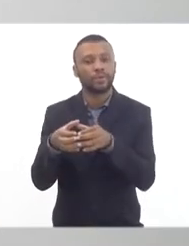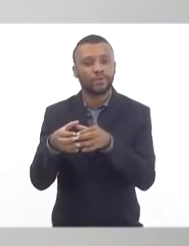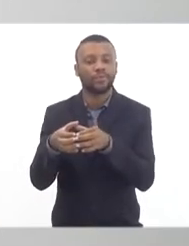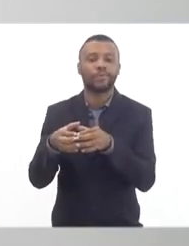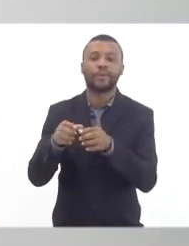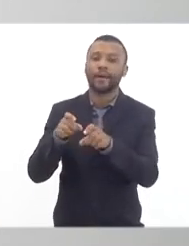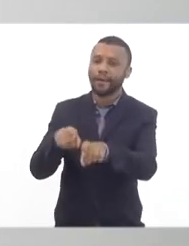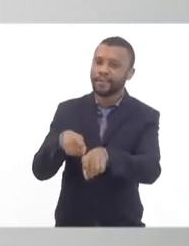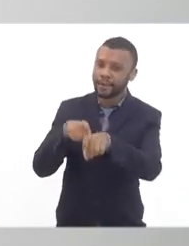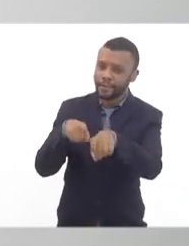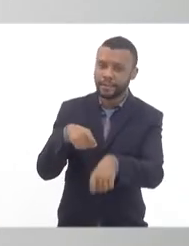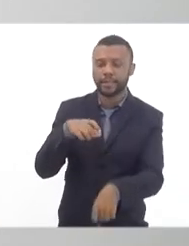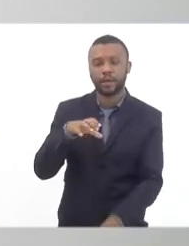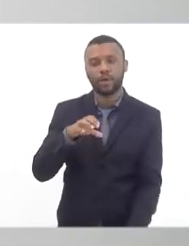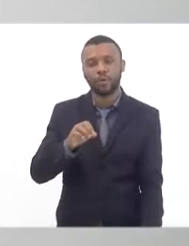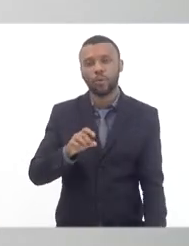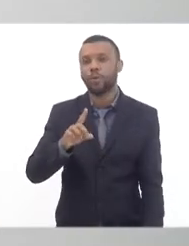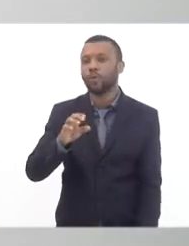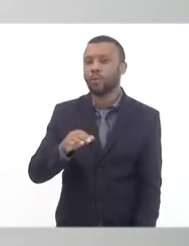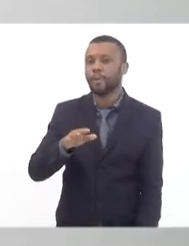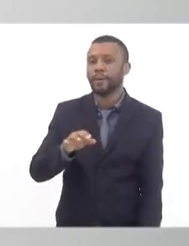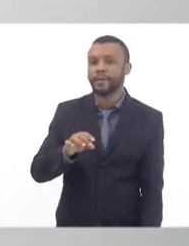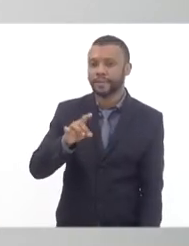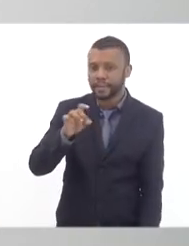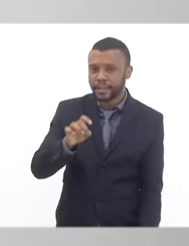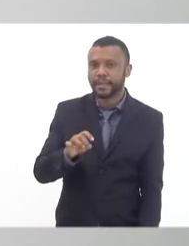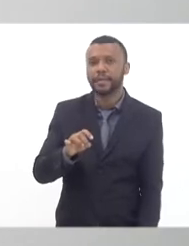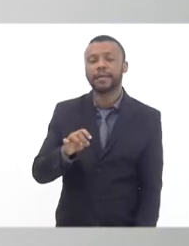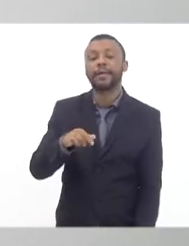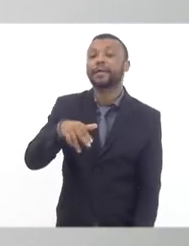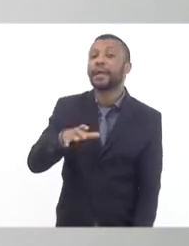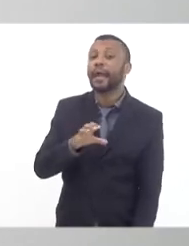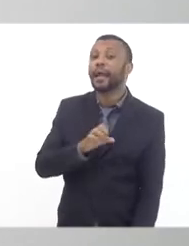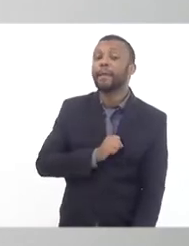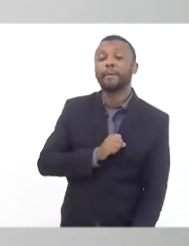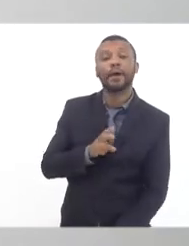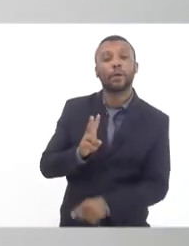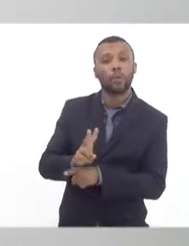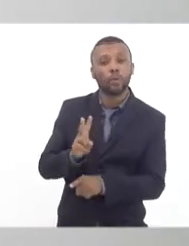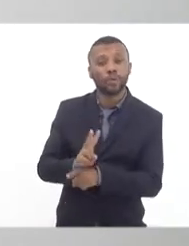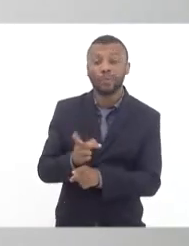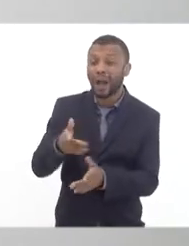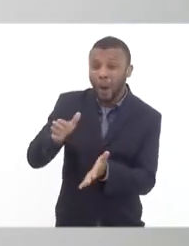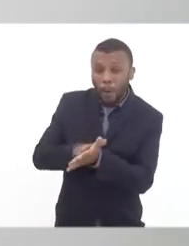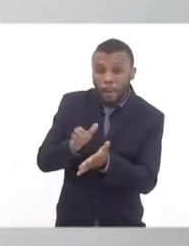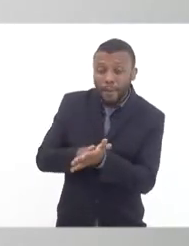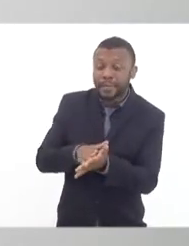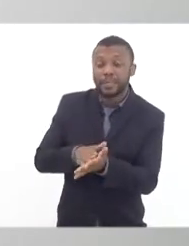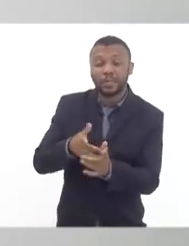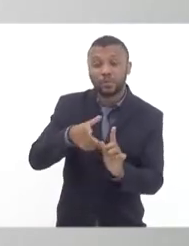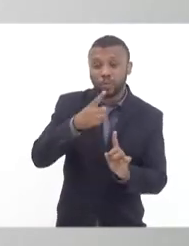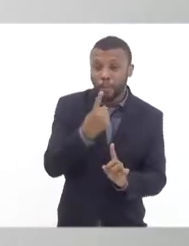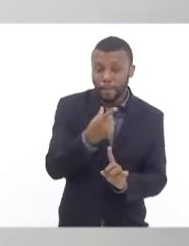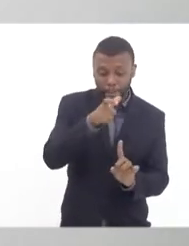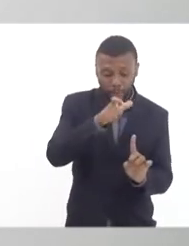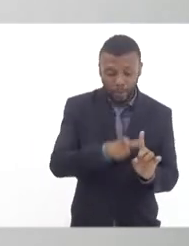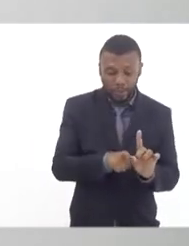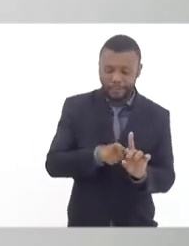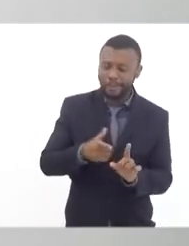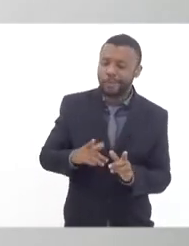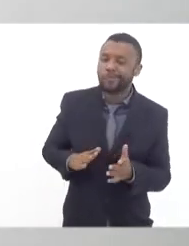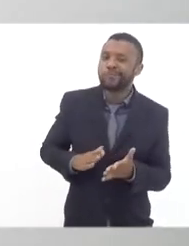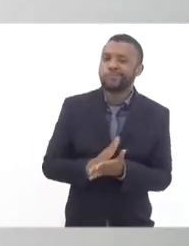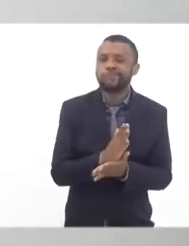Cuida, numa cobrança legítima e genuína de uma moradora, que estava incomodada, indignada de ver